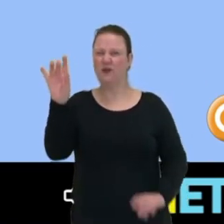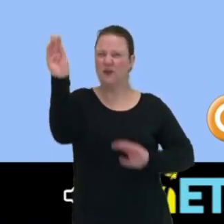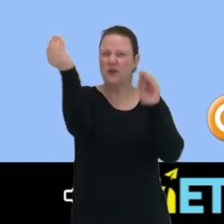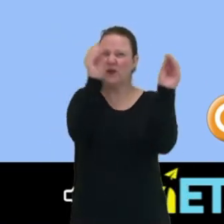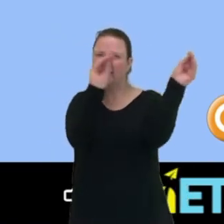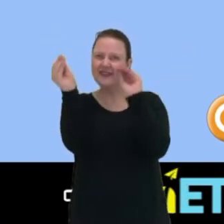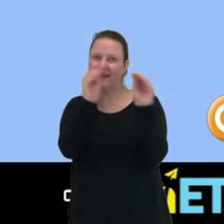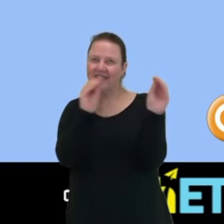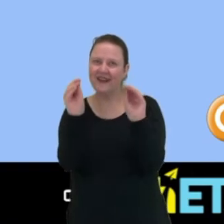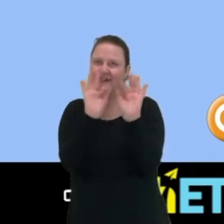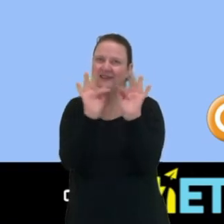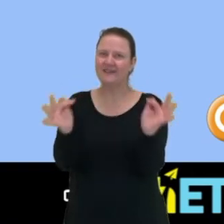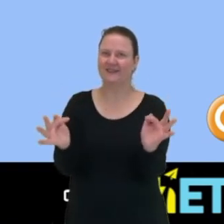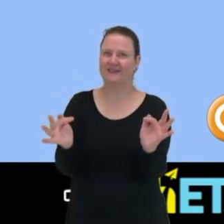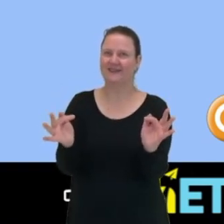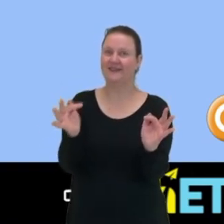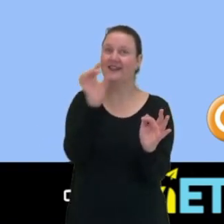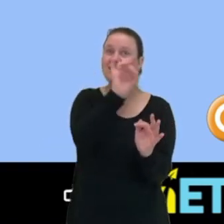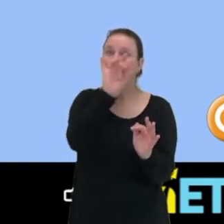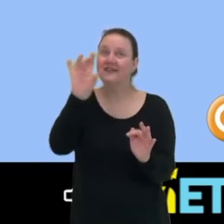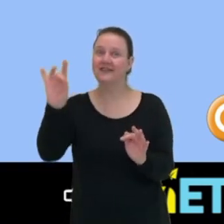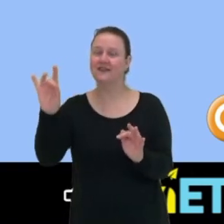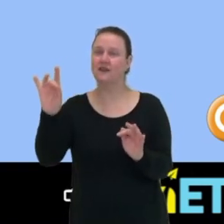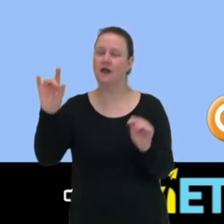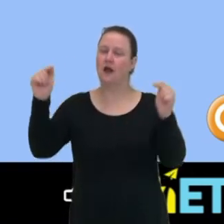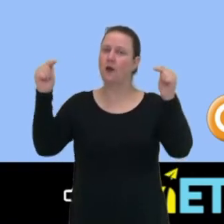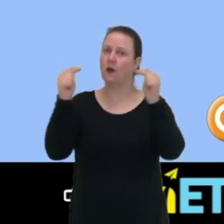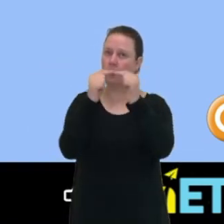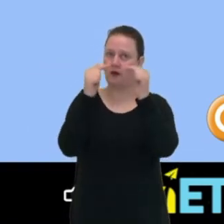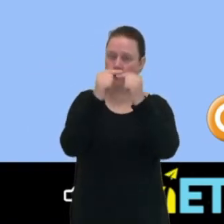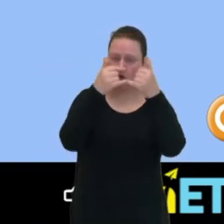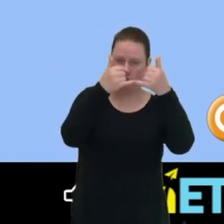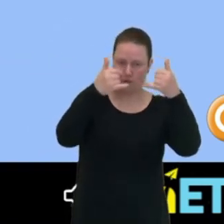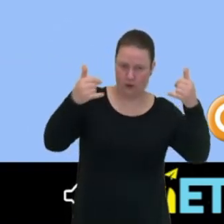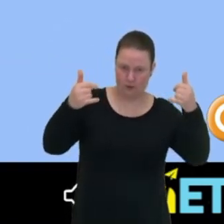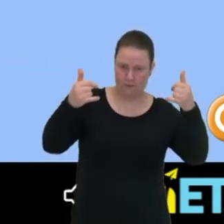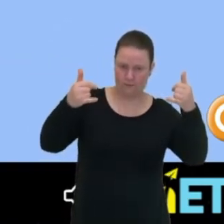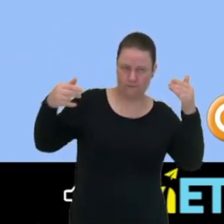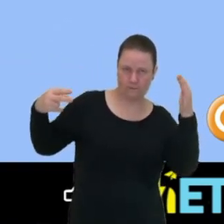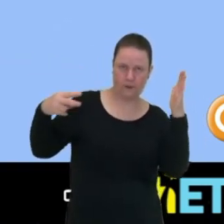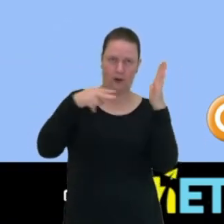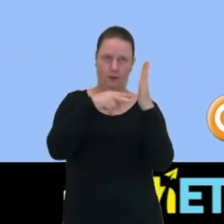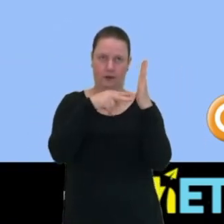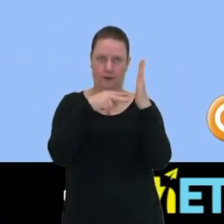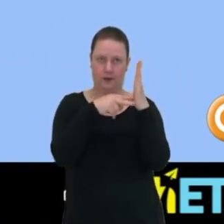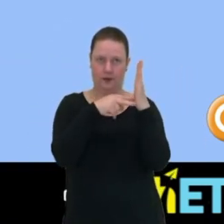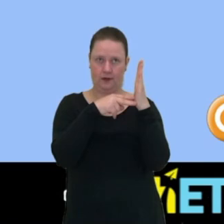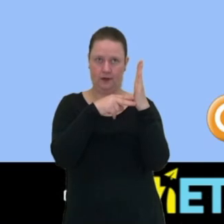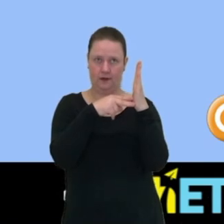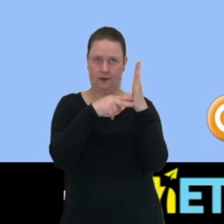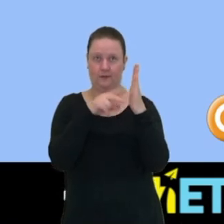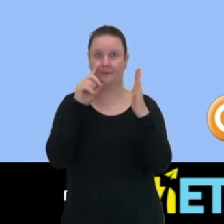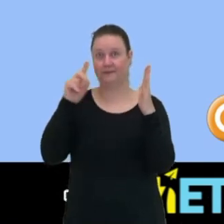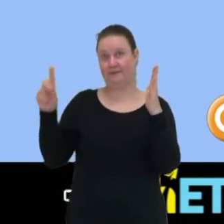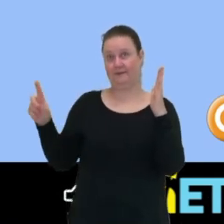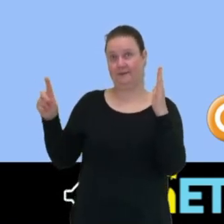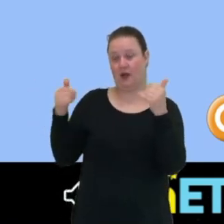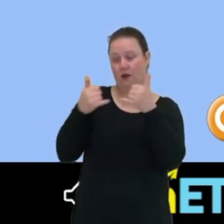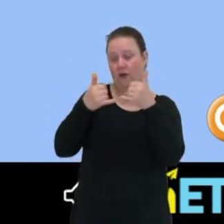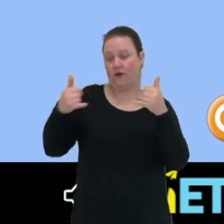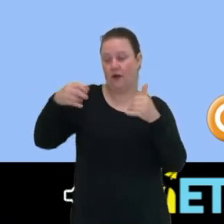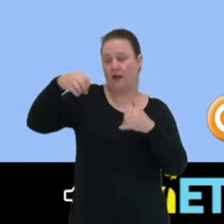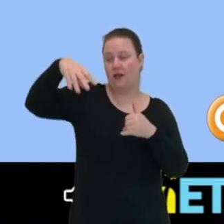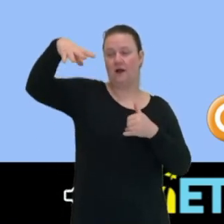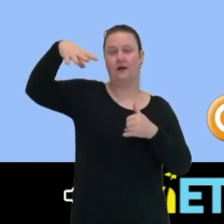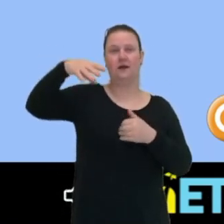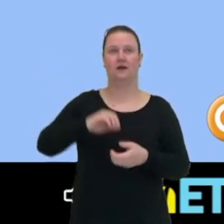3 elementos? Então, nós vamos conectar o fio na bateria, nós vamos conectar o fio na lâmpada e